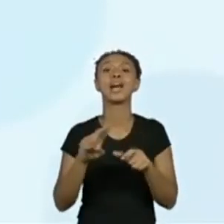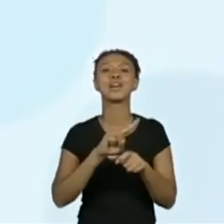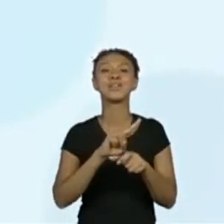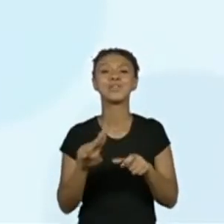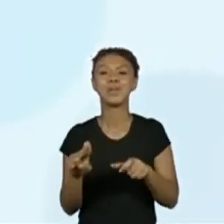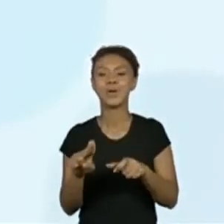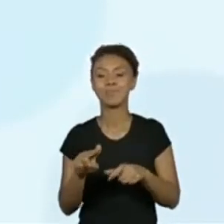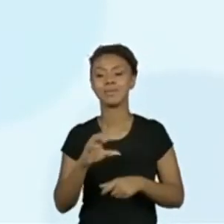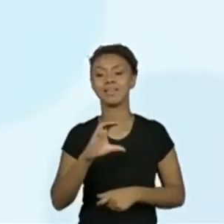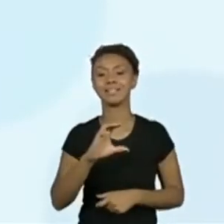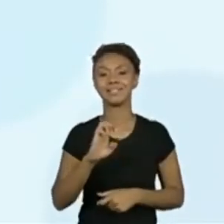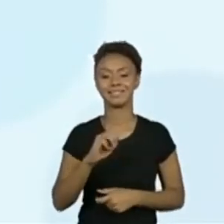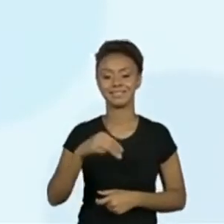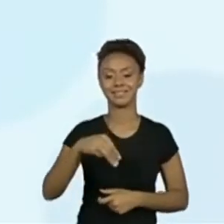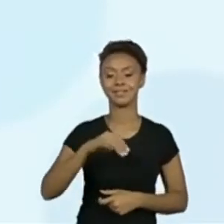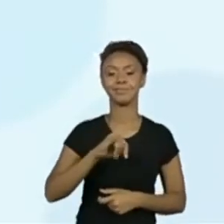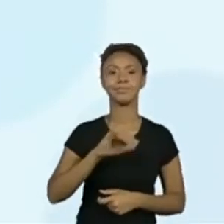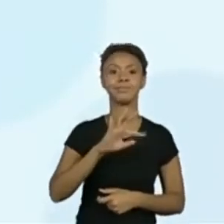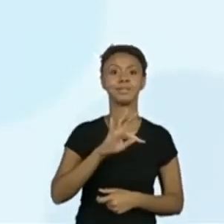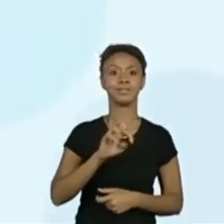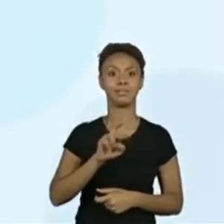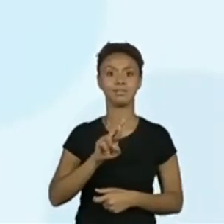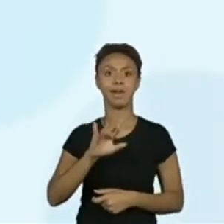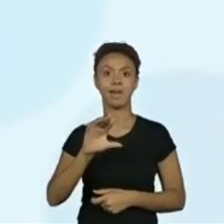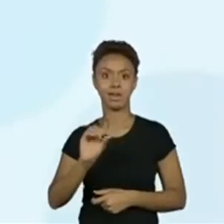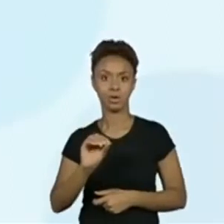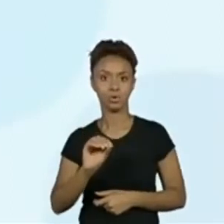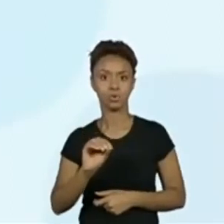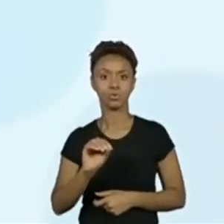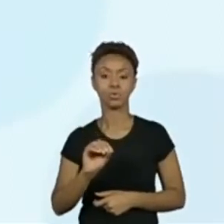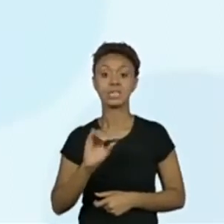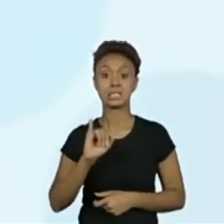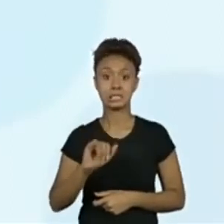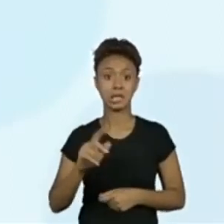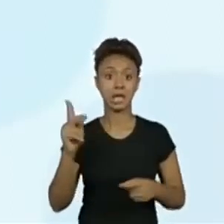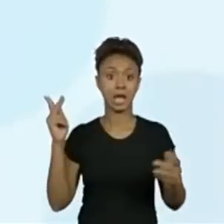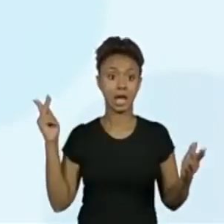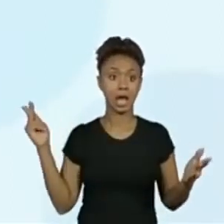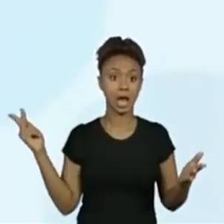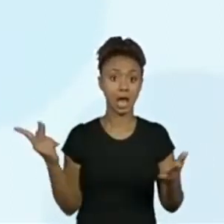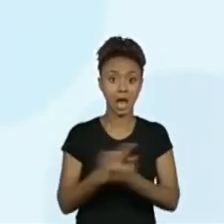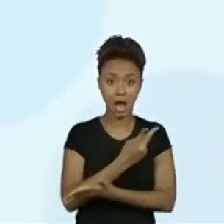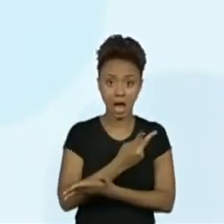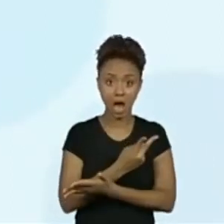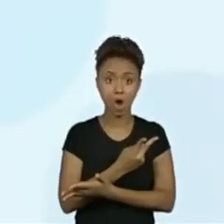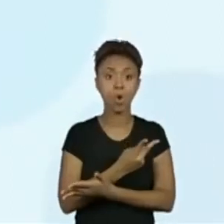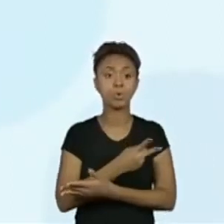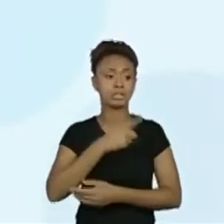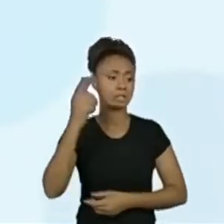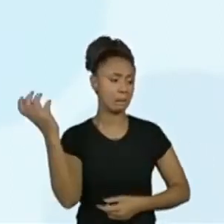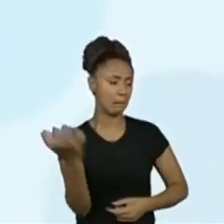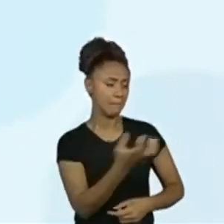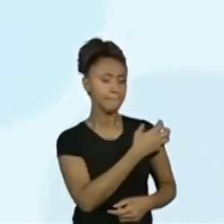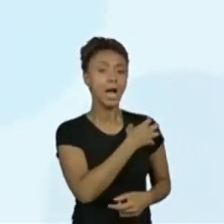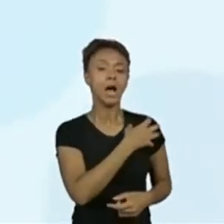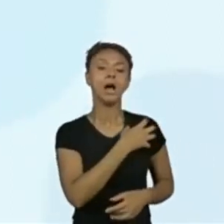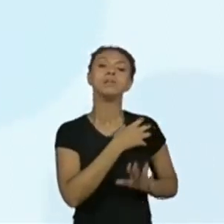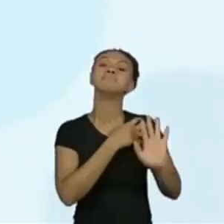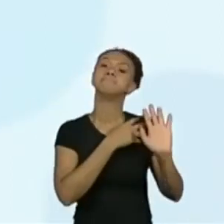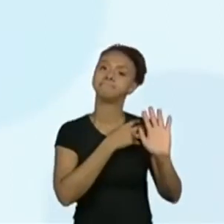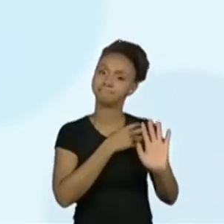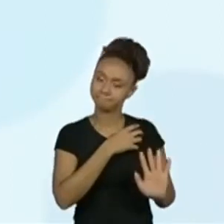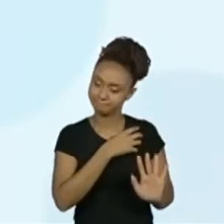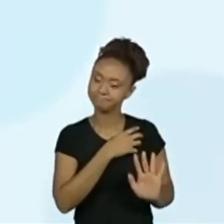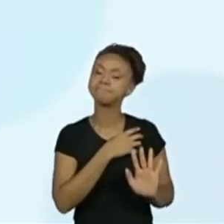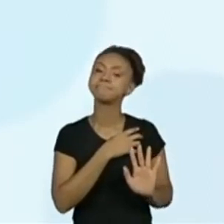para onde devem ir os jogadores que são queimados. O objetivo é